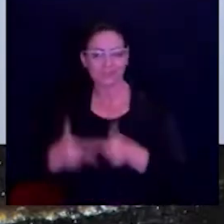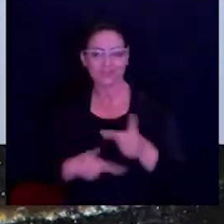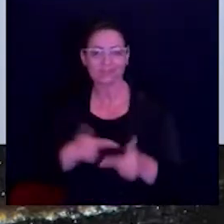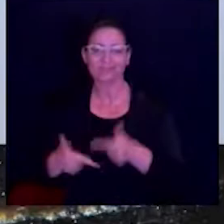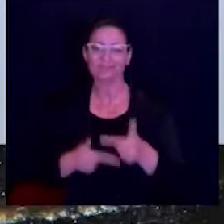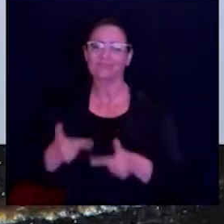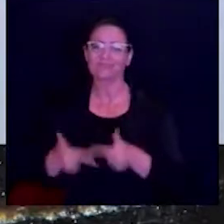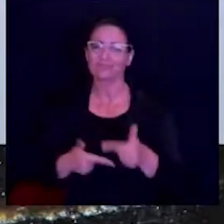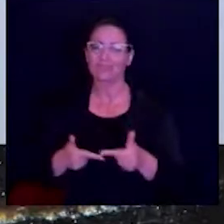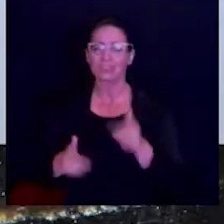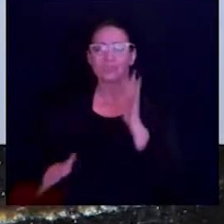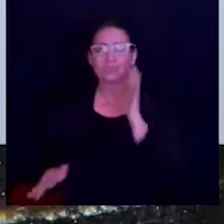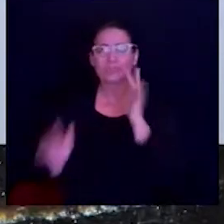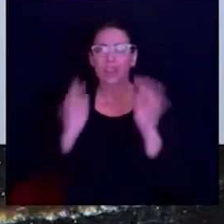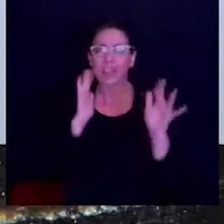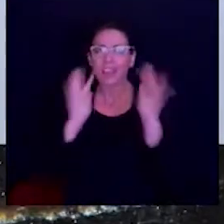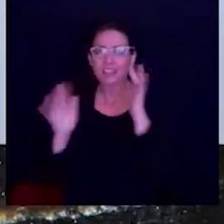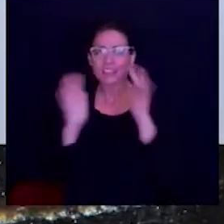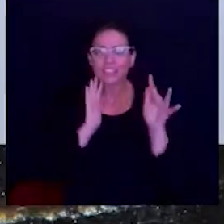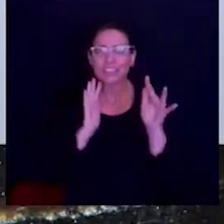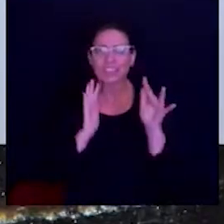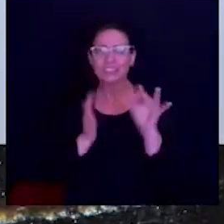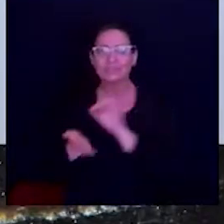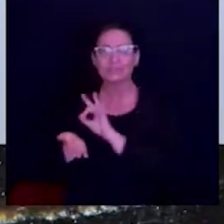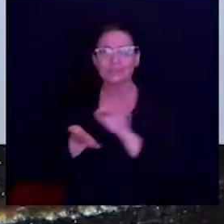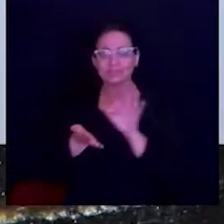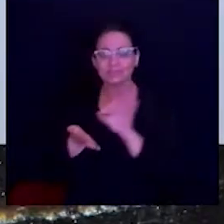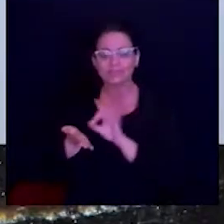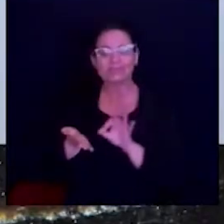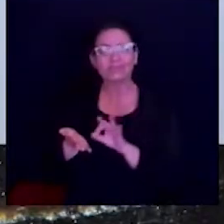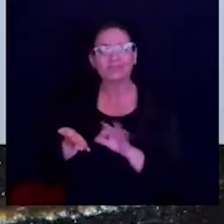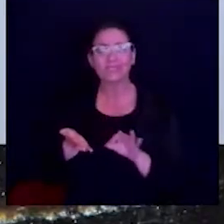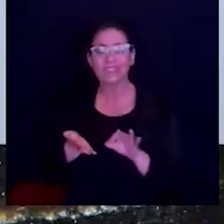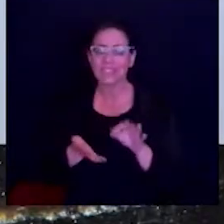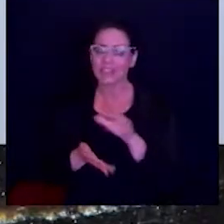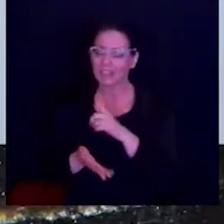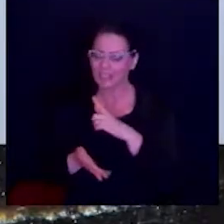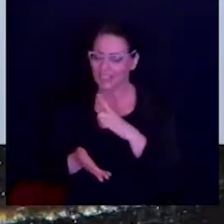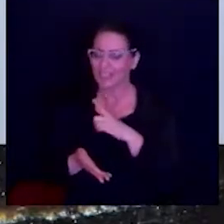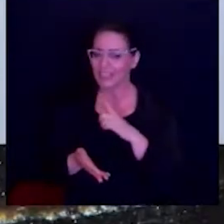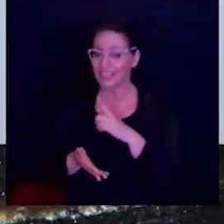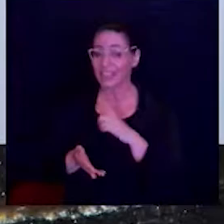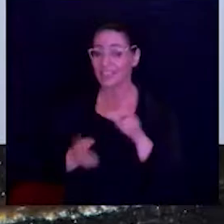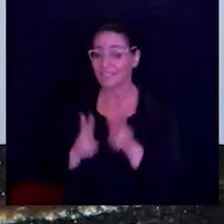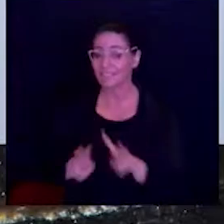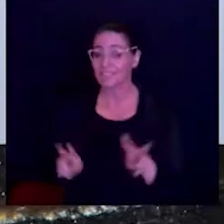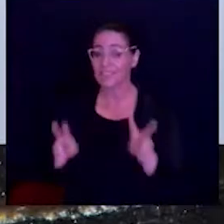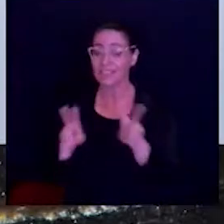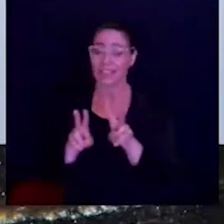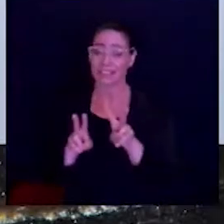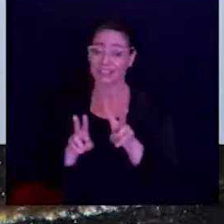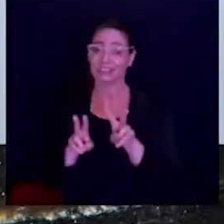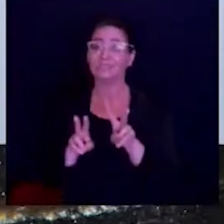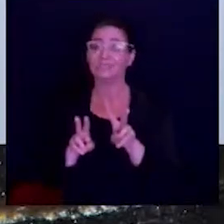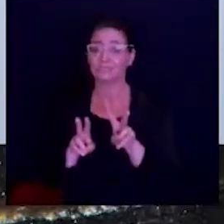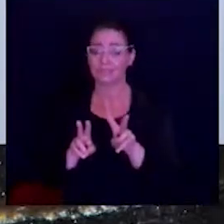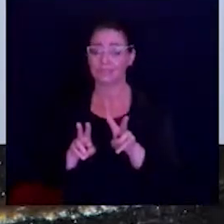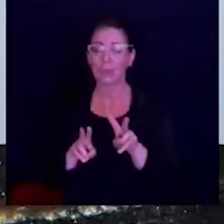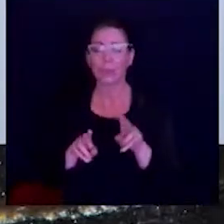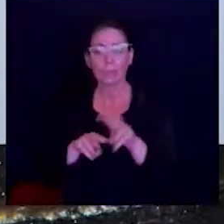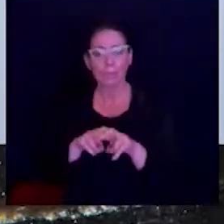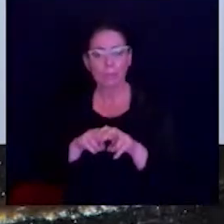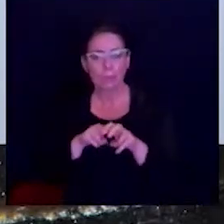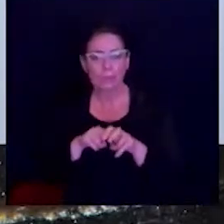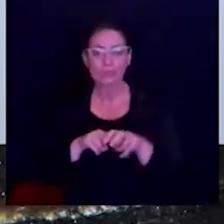Partimos das linhas da imaginação e materializamos cidades e edificações. Por isso, ser arquiteto é tão caro